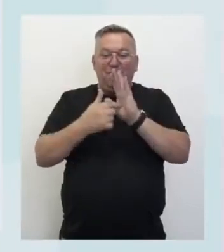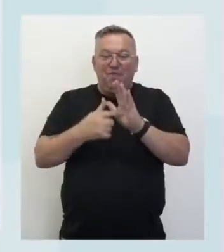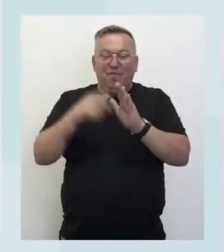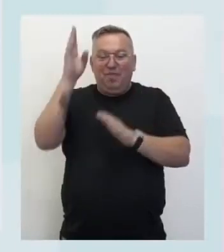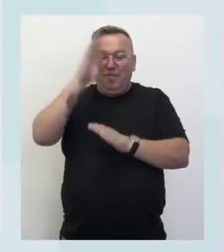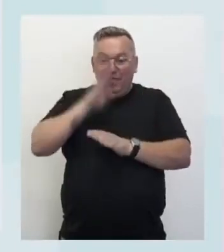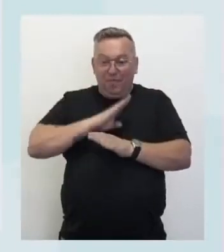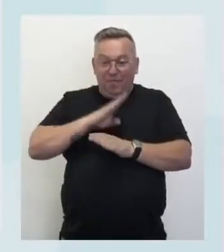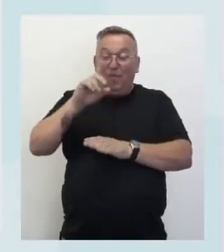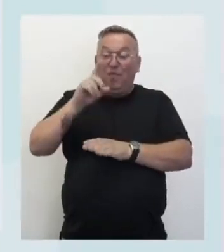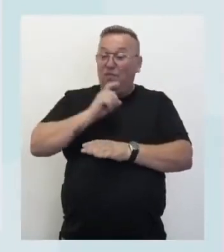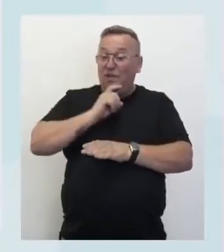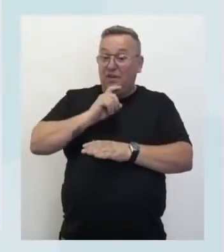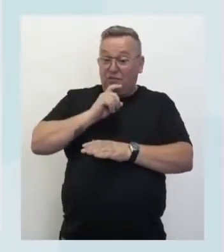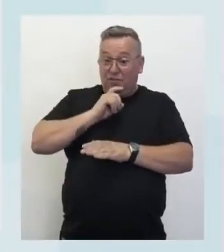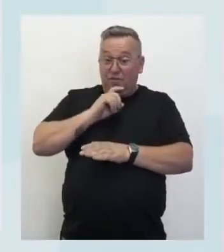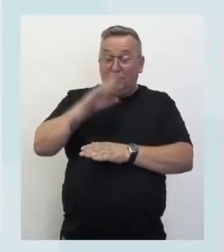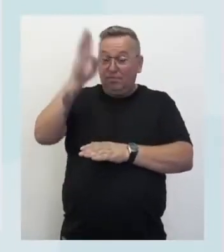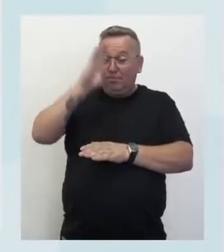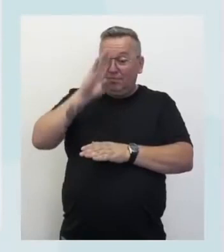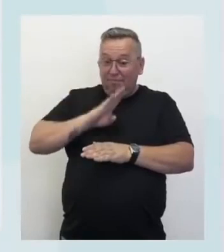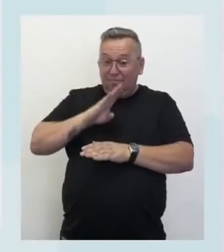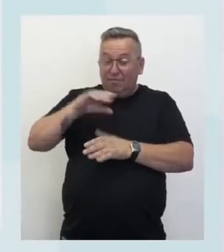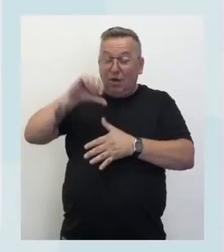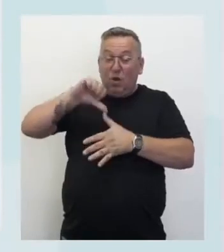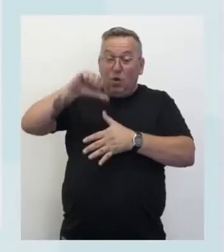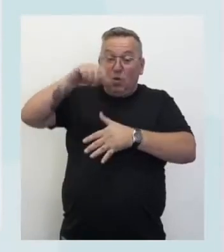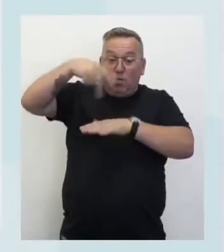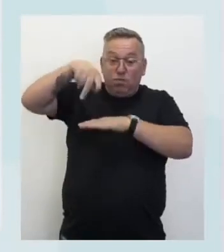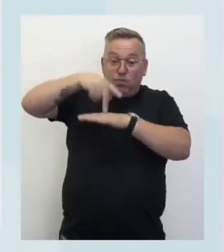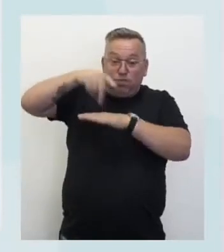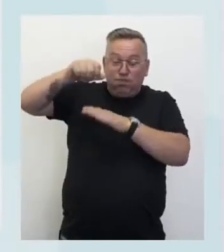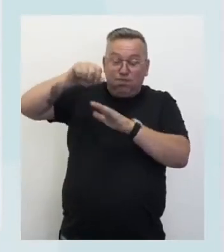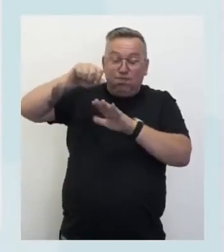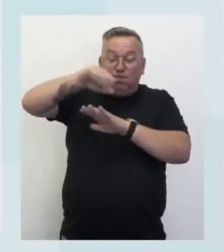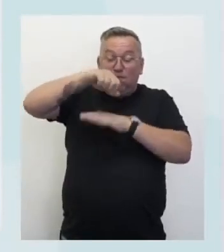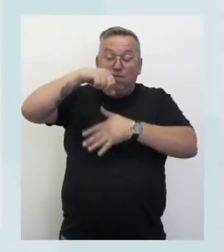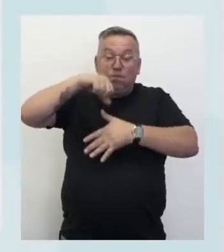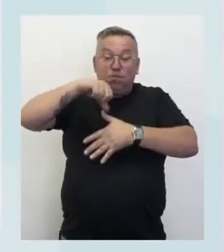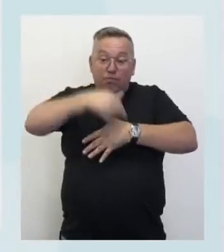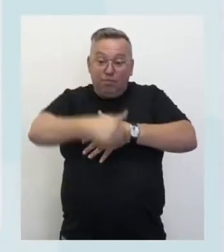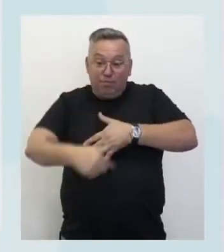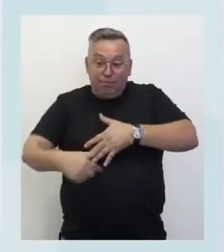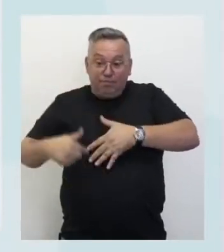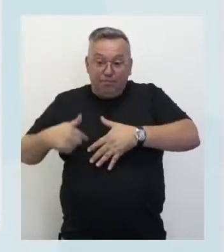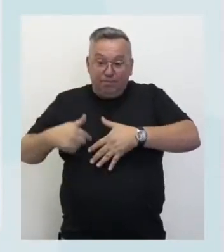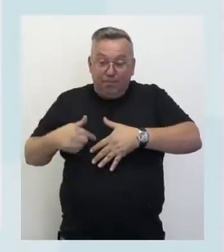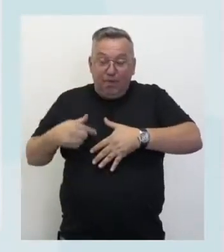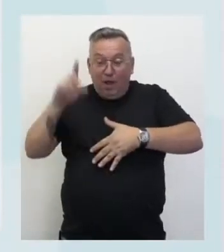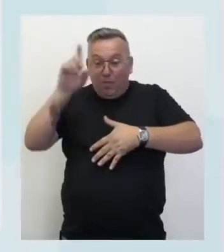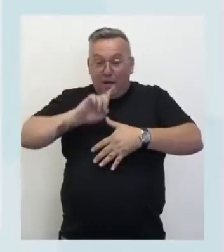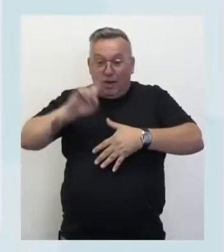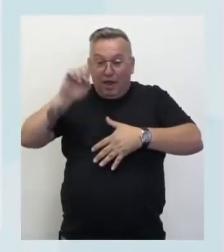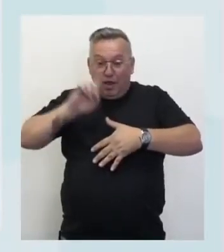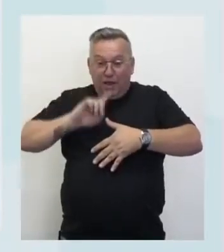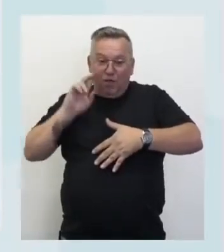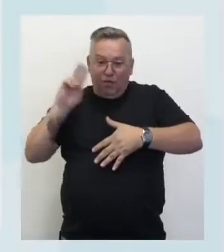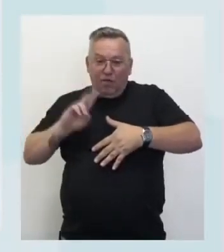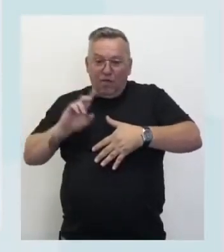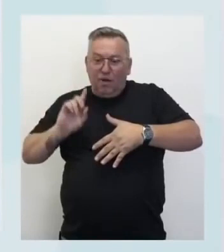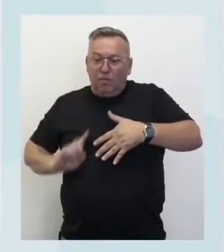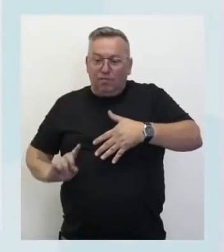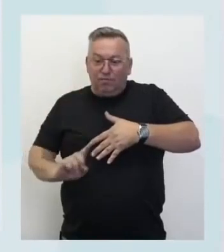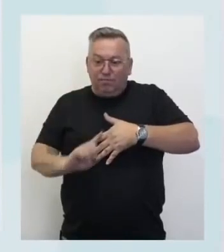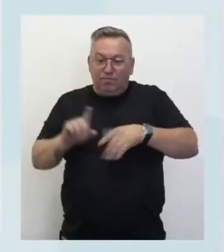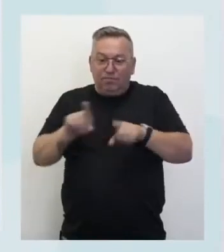na tonalidade verde, e os países que compõem a América do Sul, aí numa tonalidade em amarelo, né? Um amarelo mais